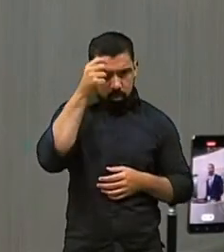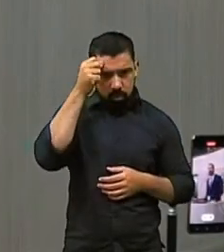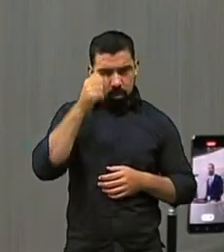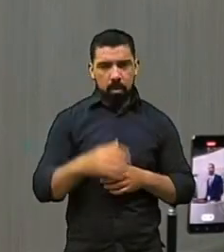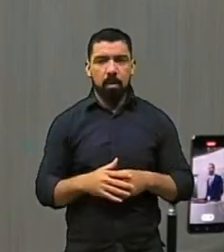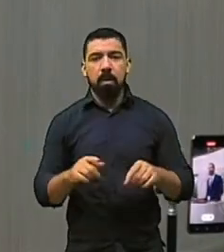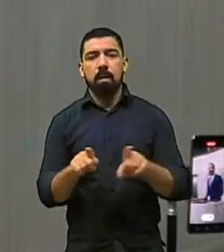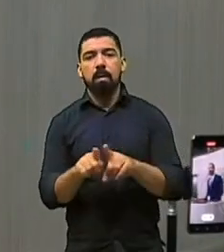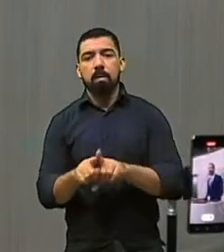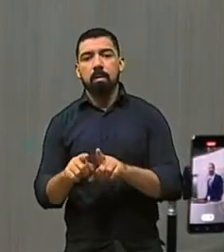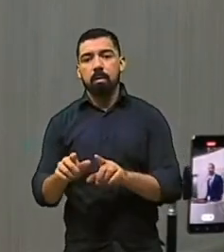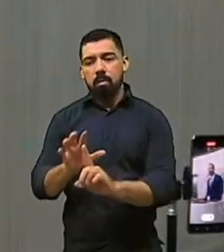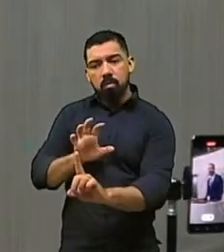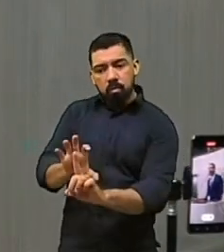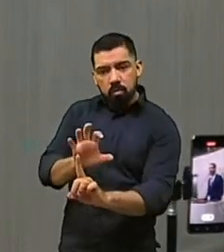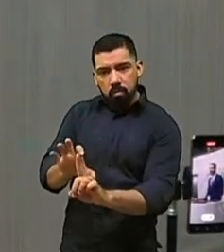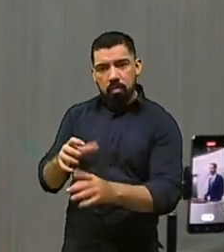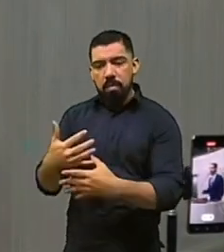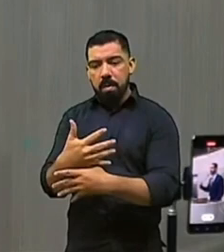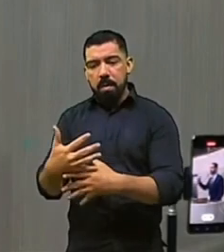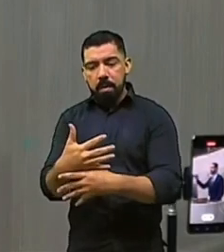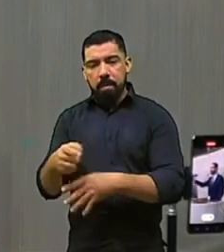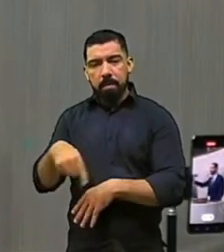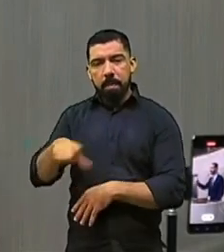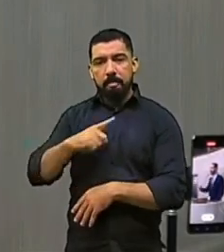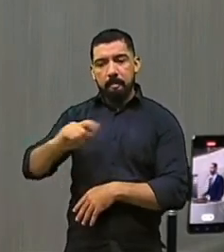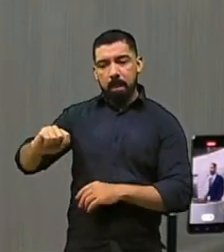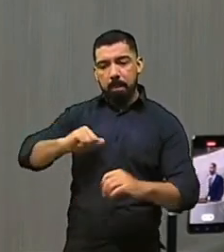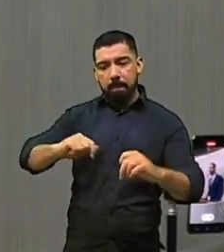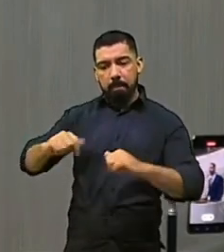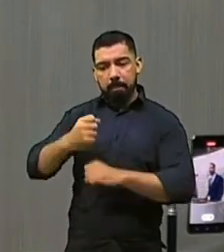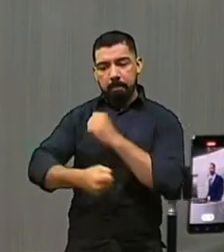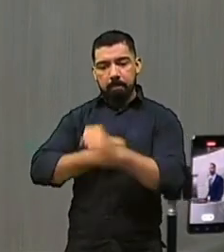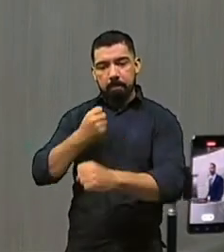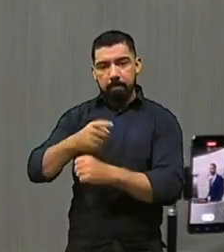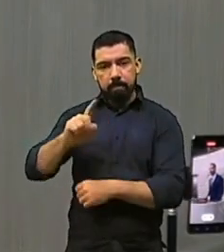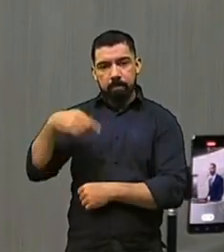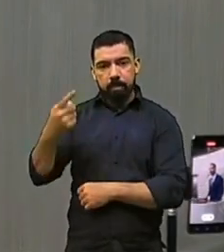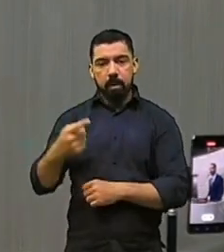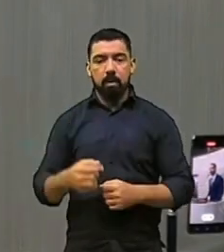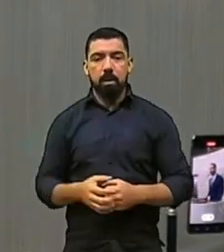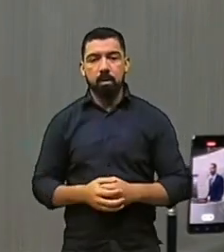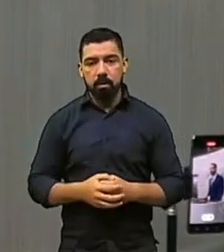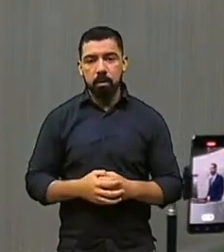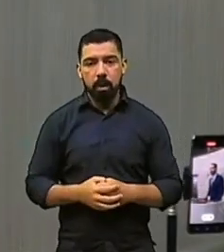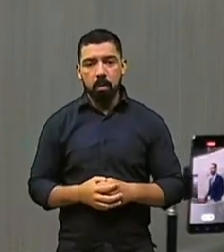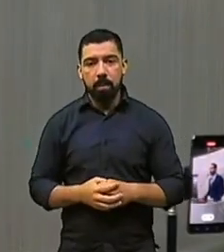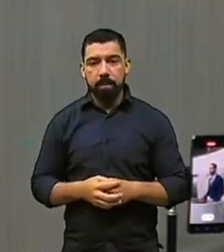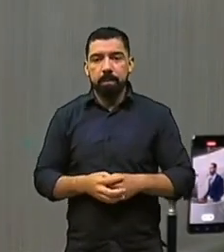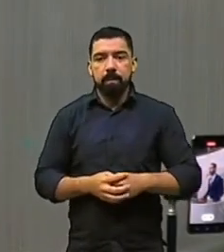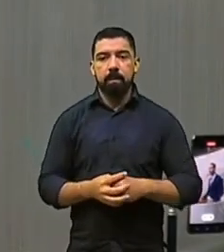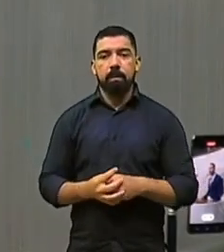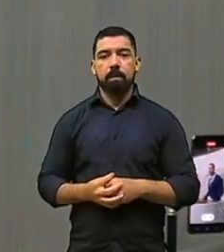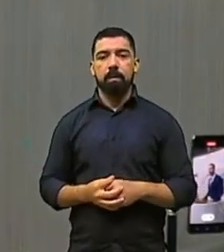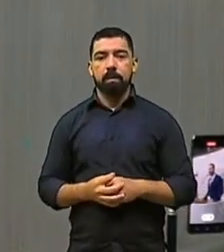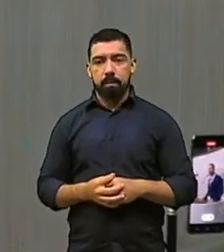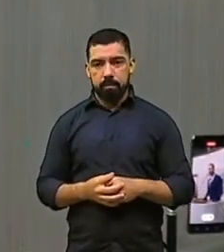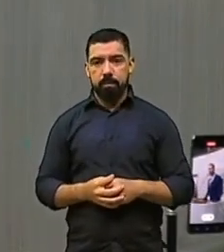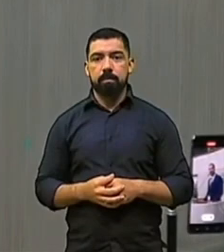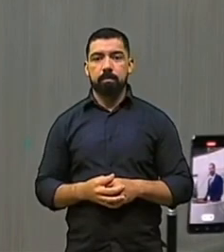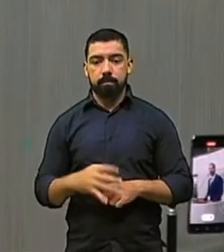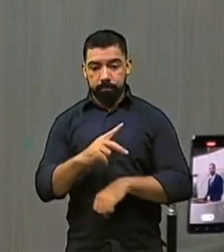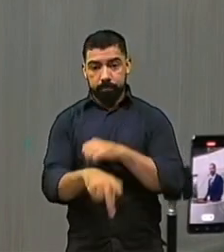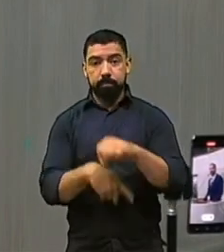tensionar politicamente a cidade para ter benefícios no ano que vem. O país, caros